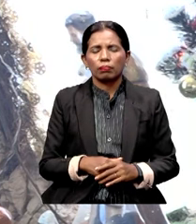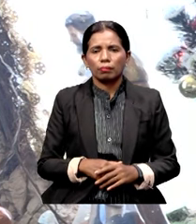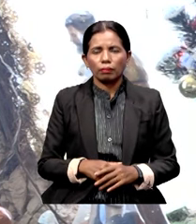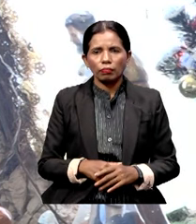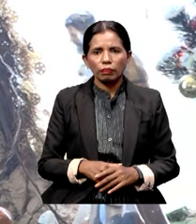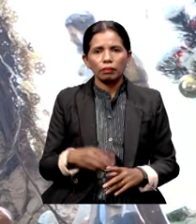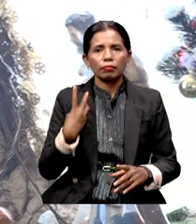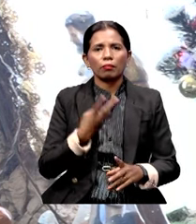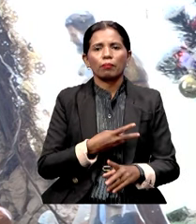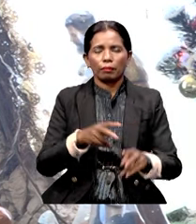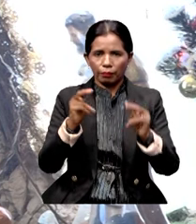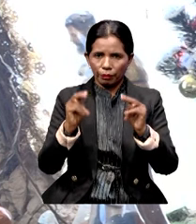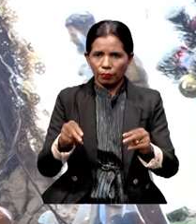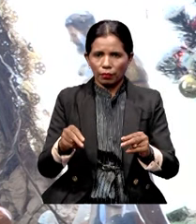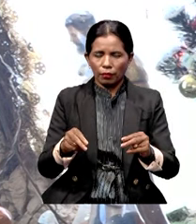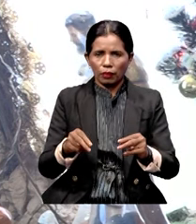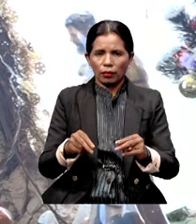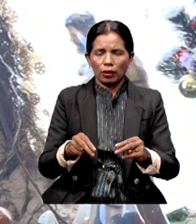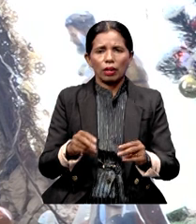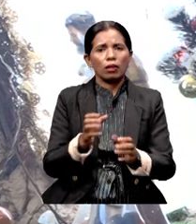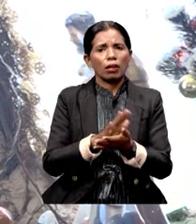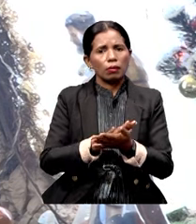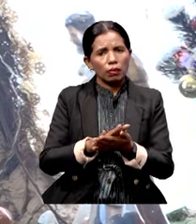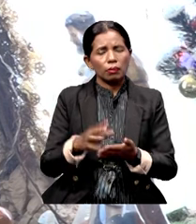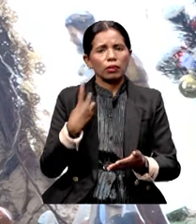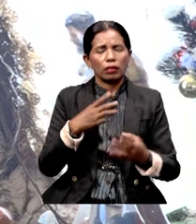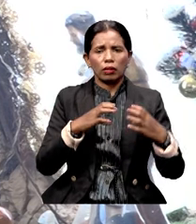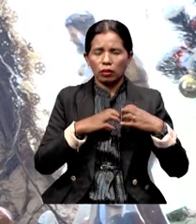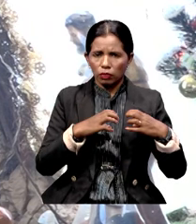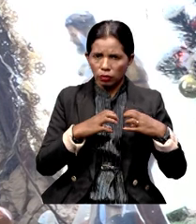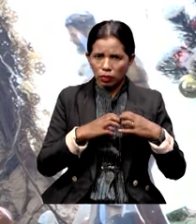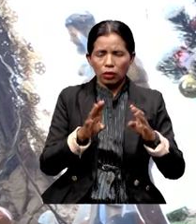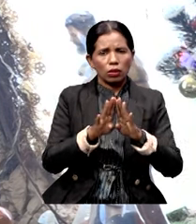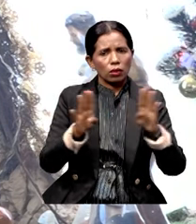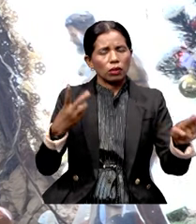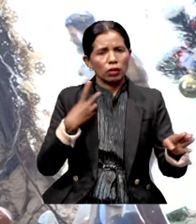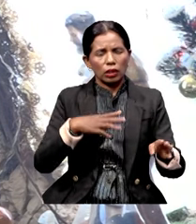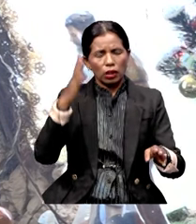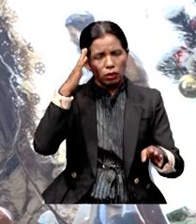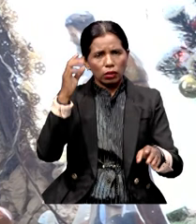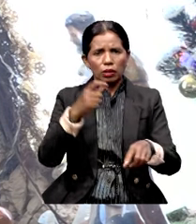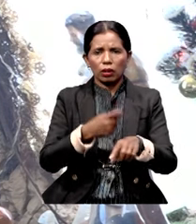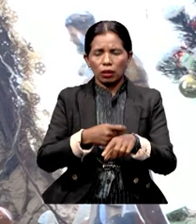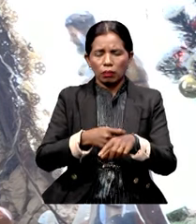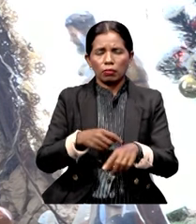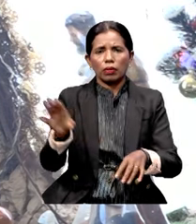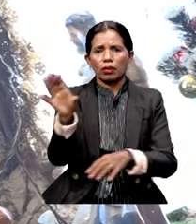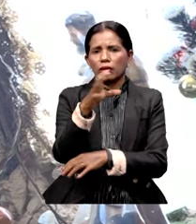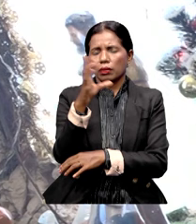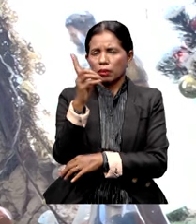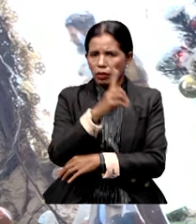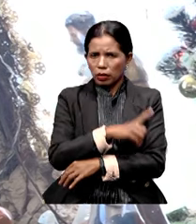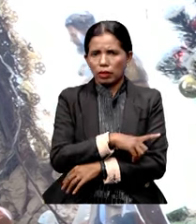Ita precisa atu hamamari tanio fuan, loca itanio neon no matan ia tempo natal.